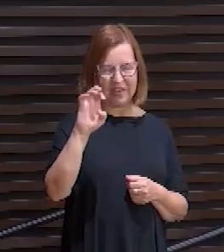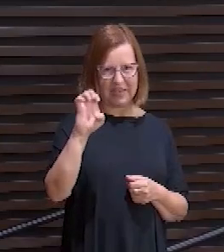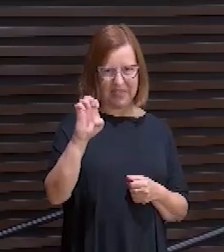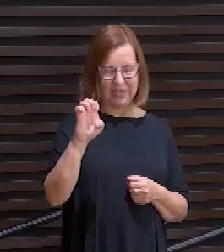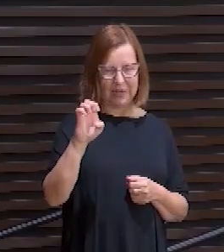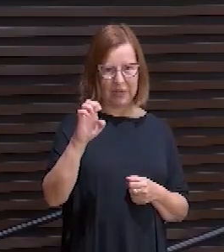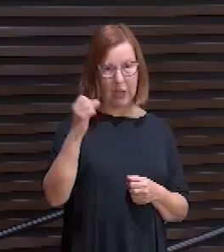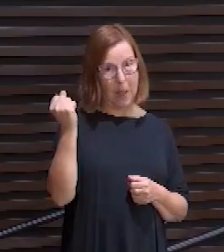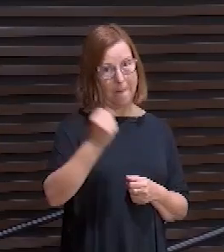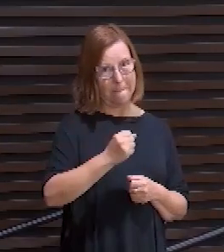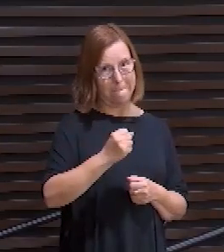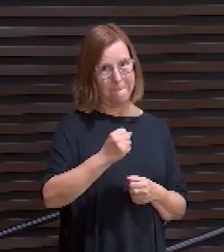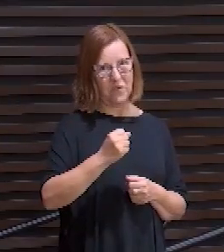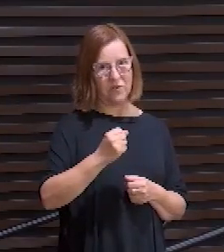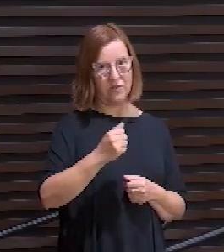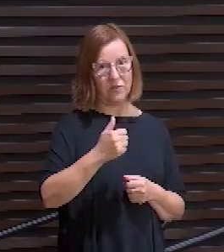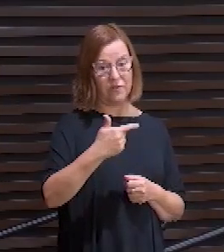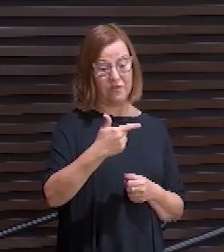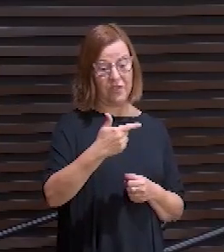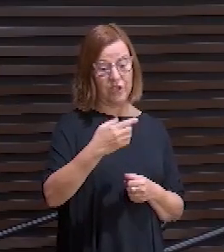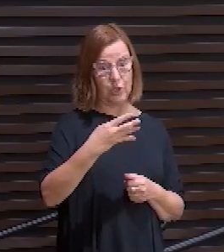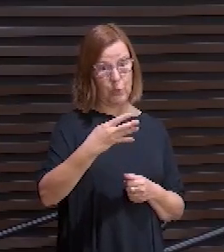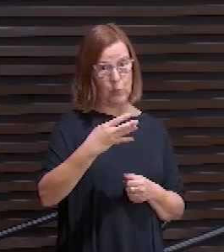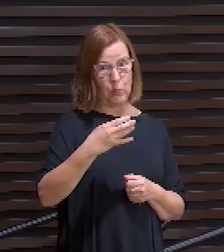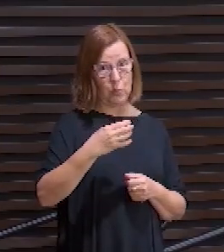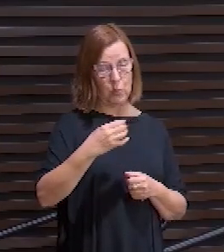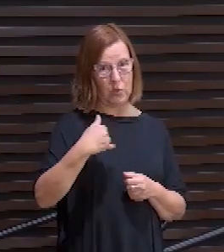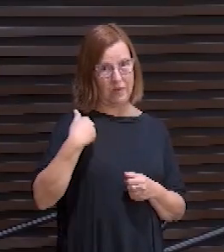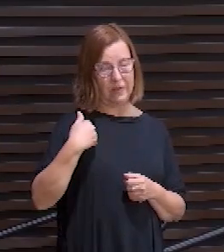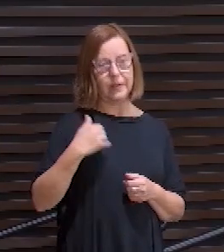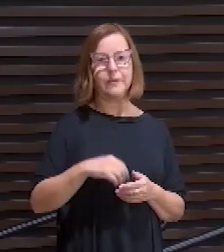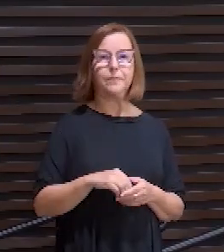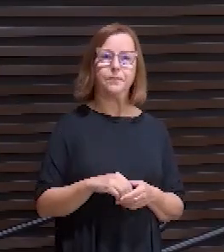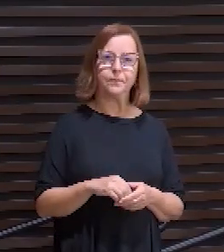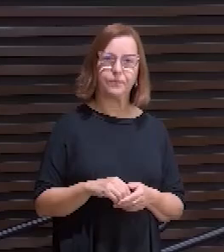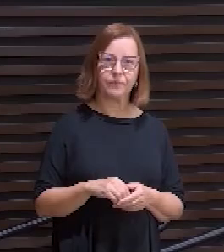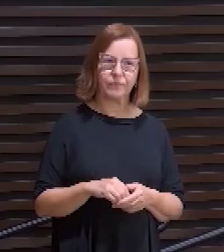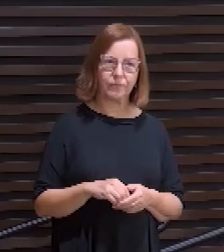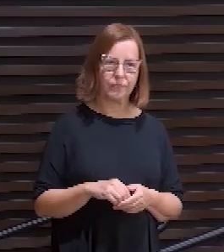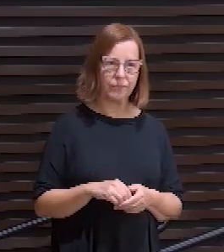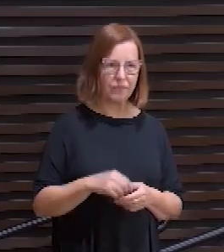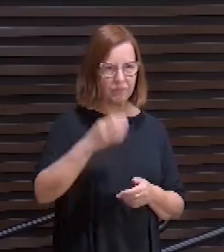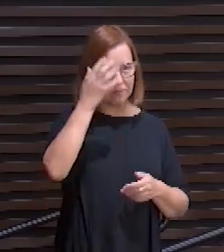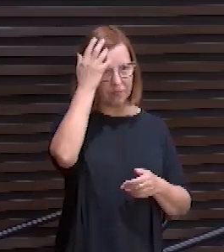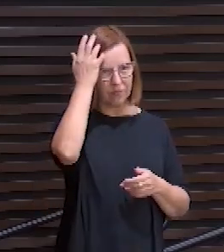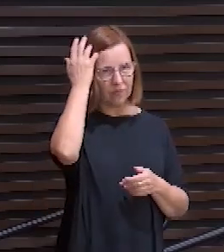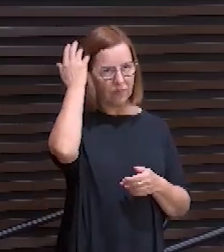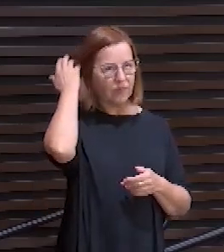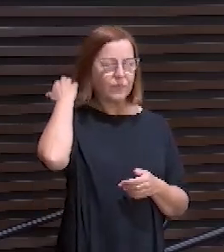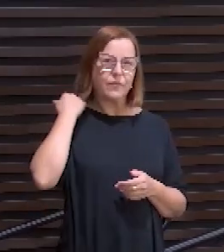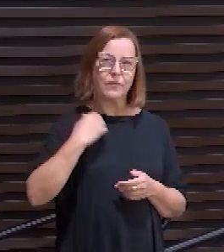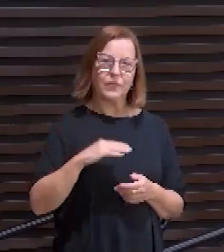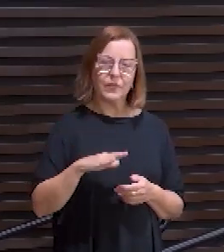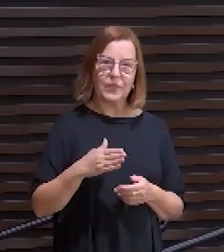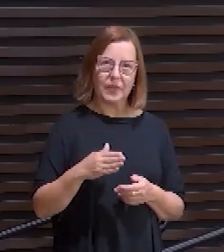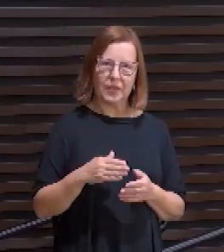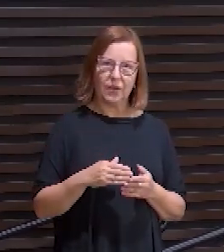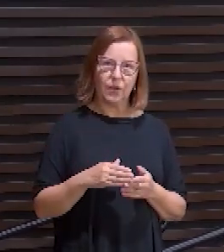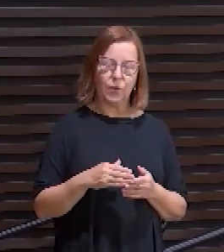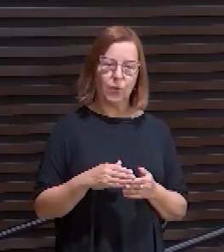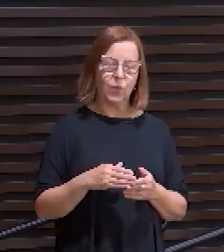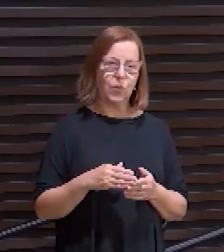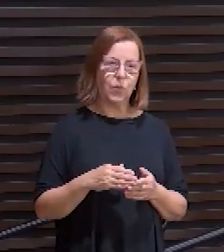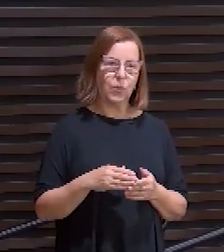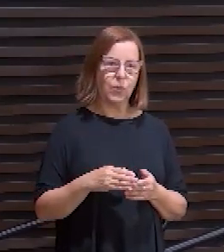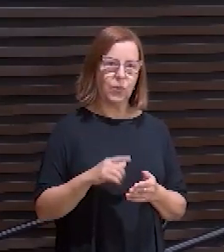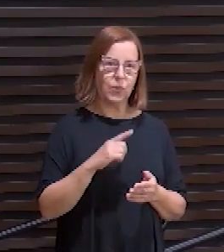Cassandro, Lisímaco, Ptolomeu e o Seleucida, eles dividiram o império em 4. São